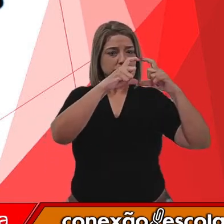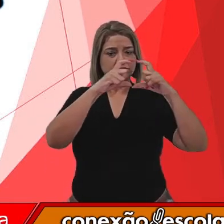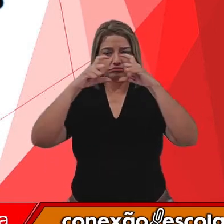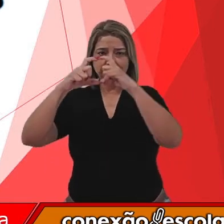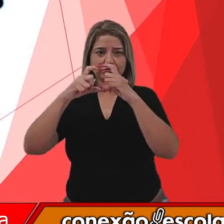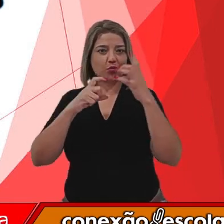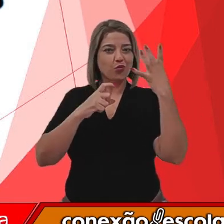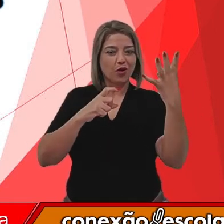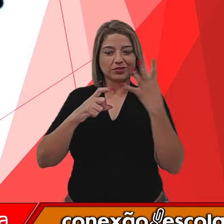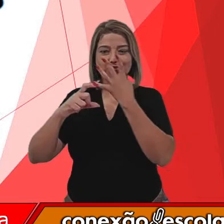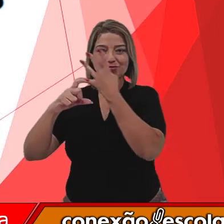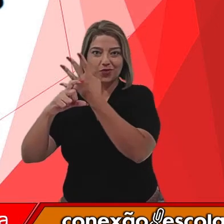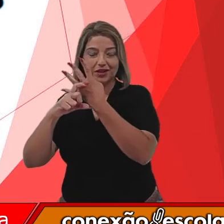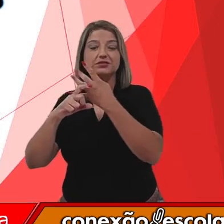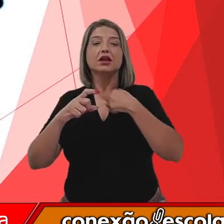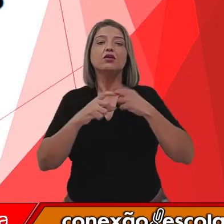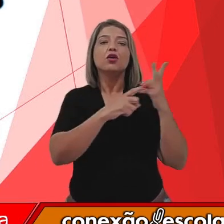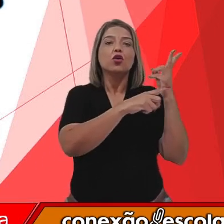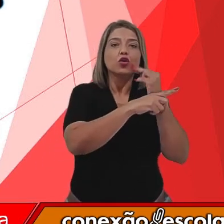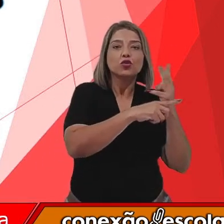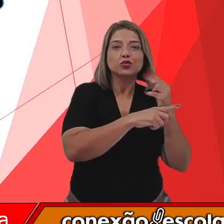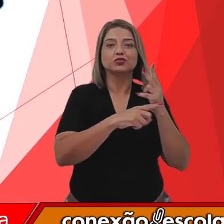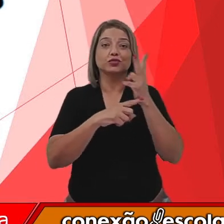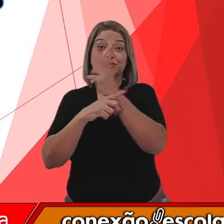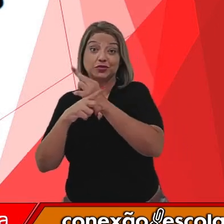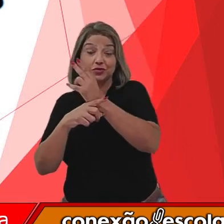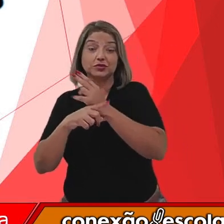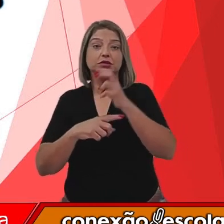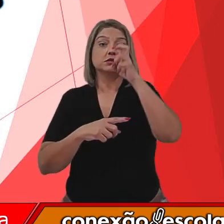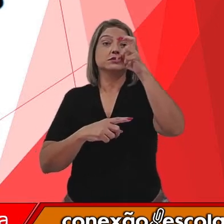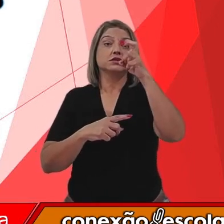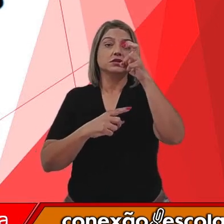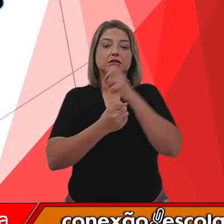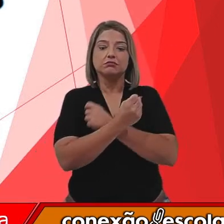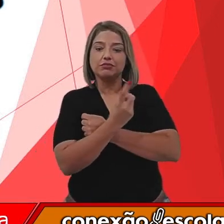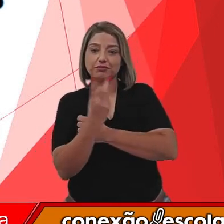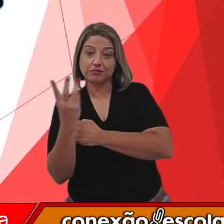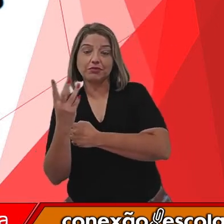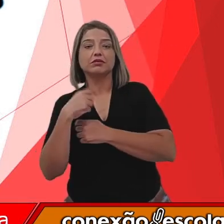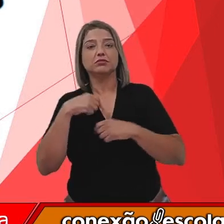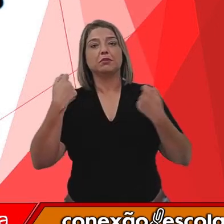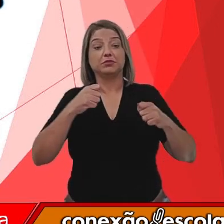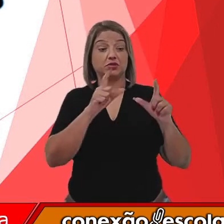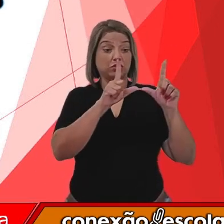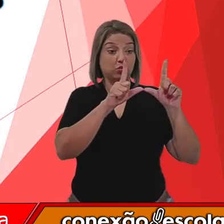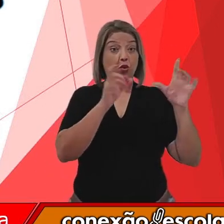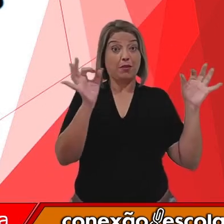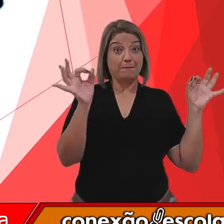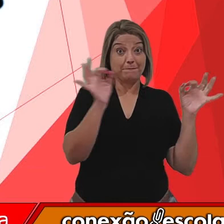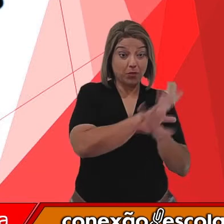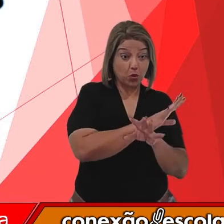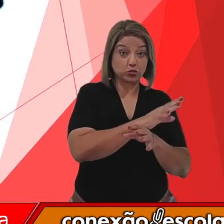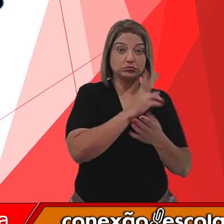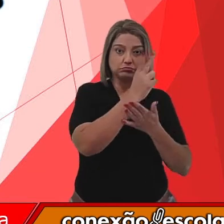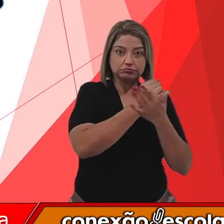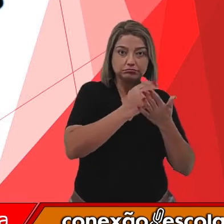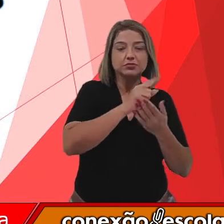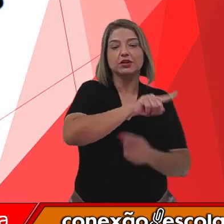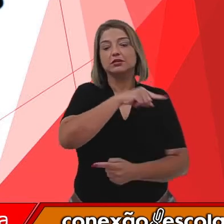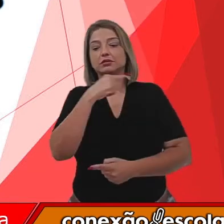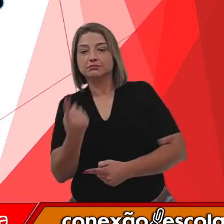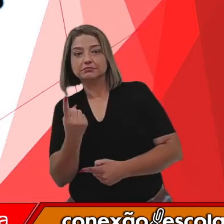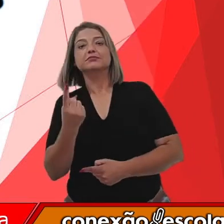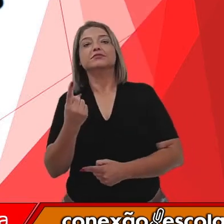colori 5, então eu precisei abrir mais do que um inteiro. Essas frações são chamadas de frações